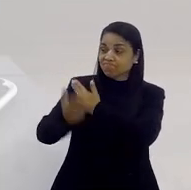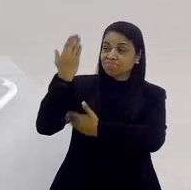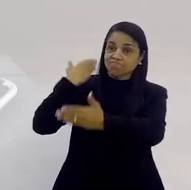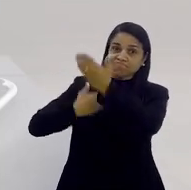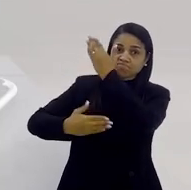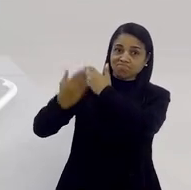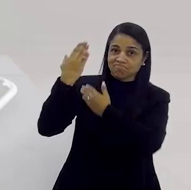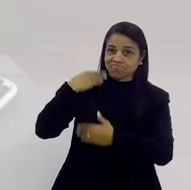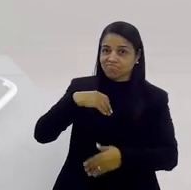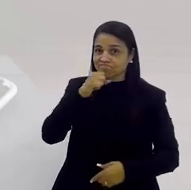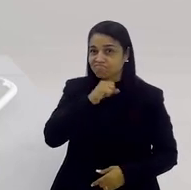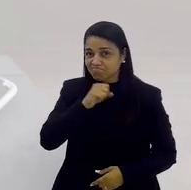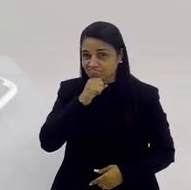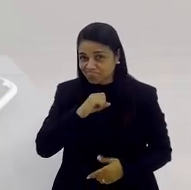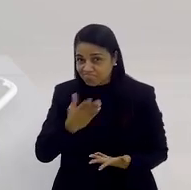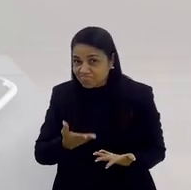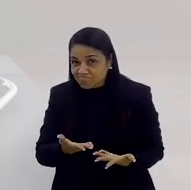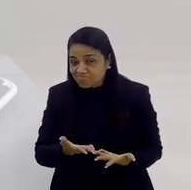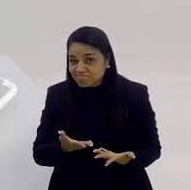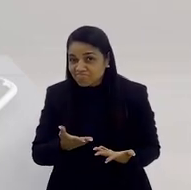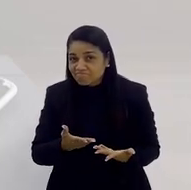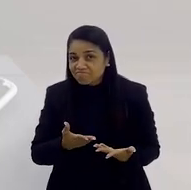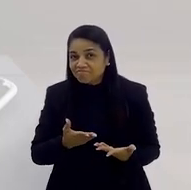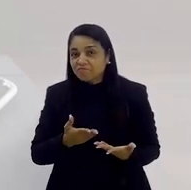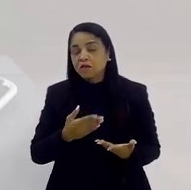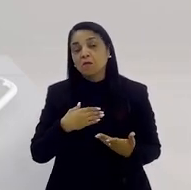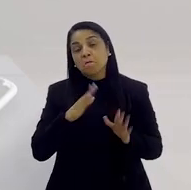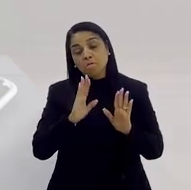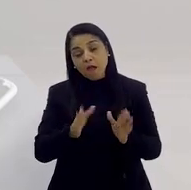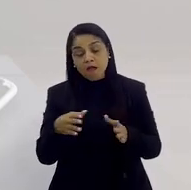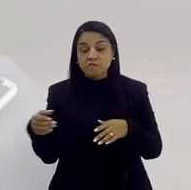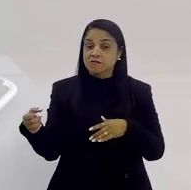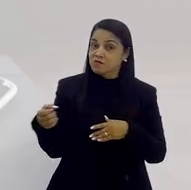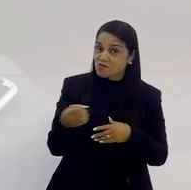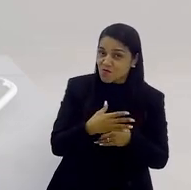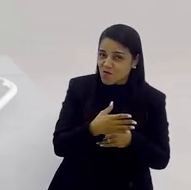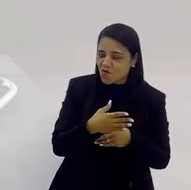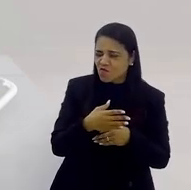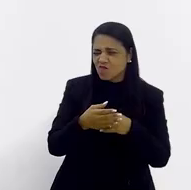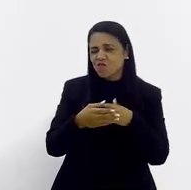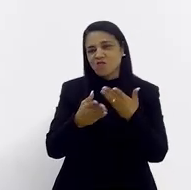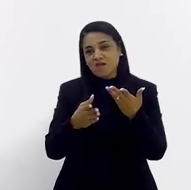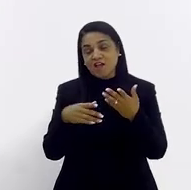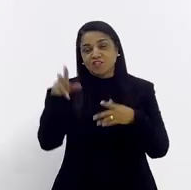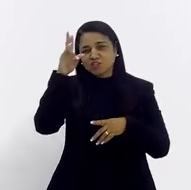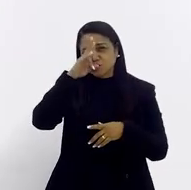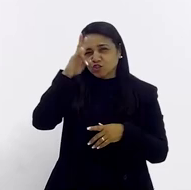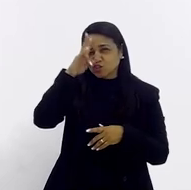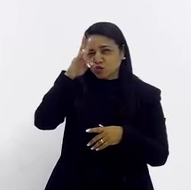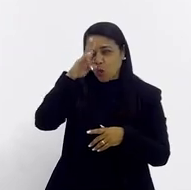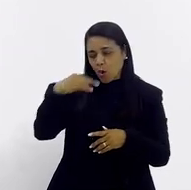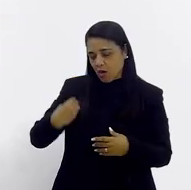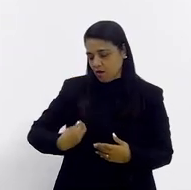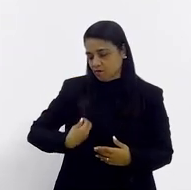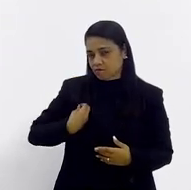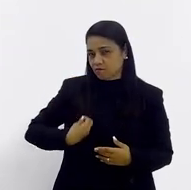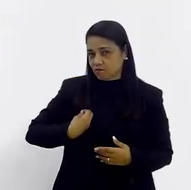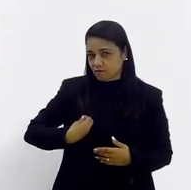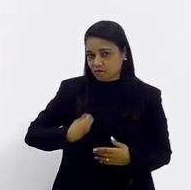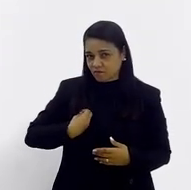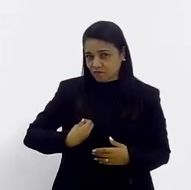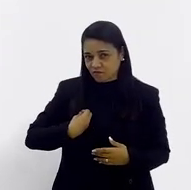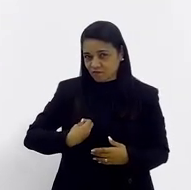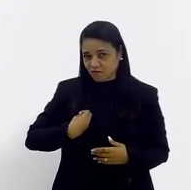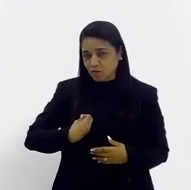eu mas apesar de antigo ele é novo né porque na história viveu